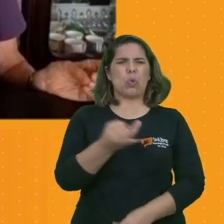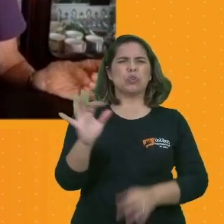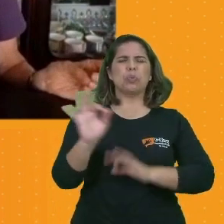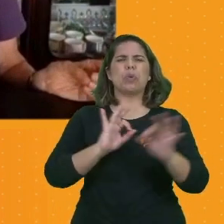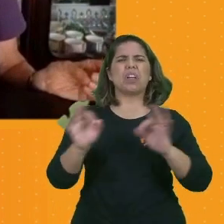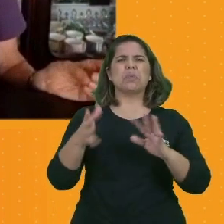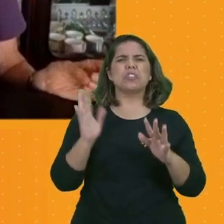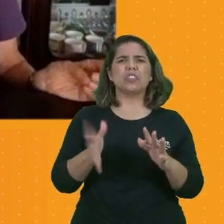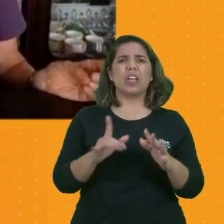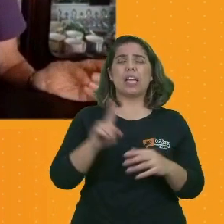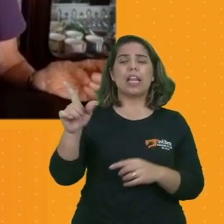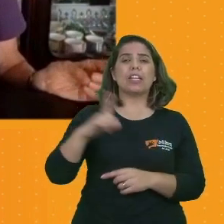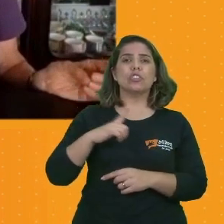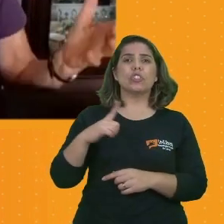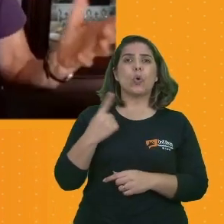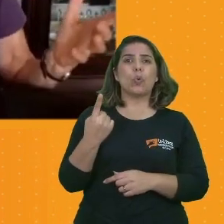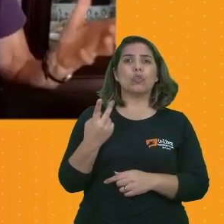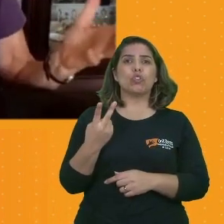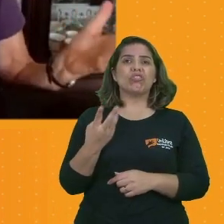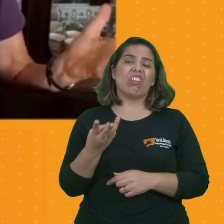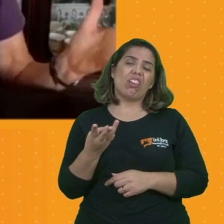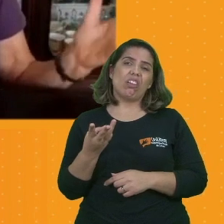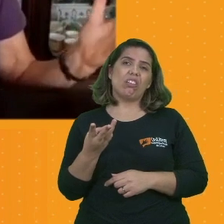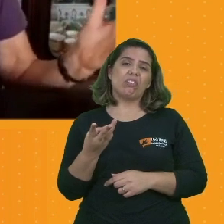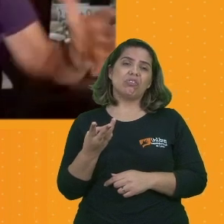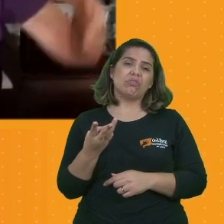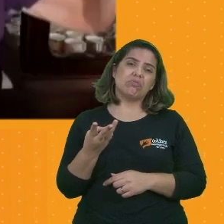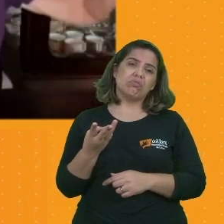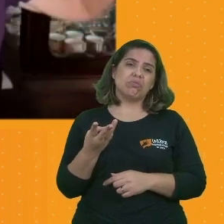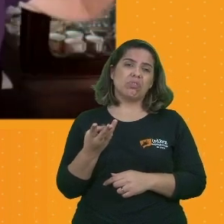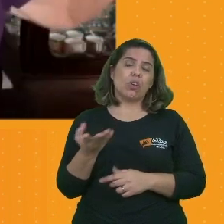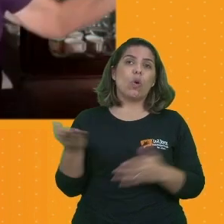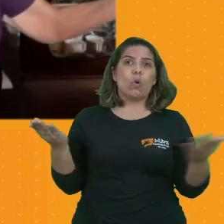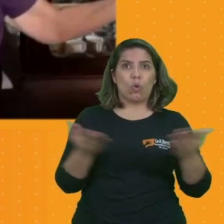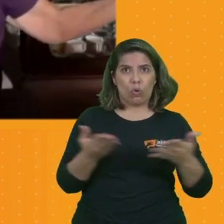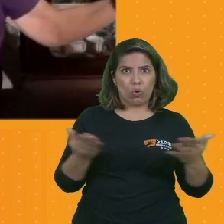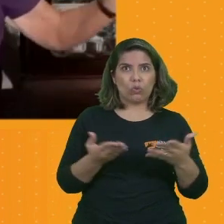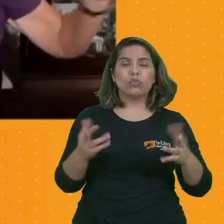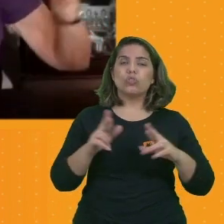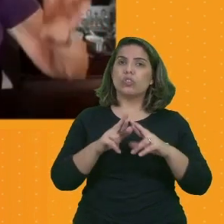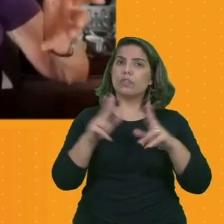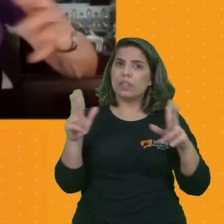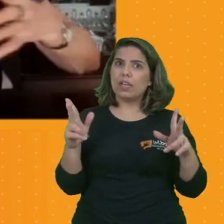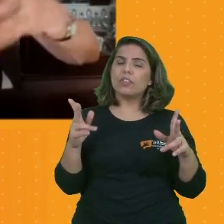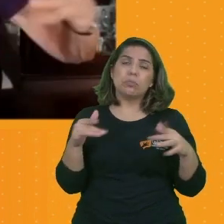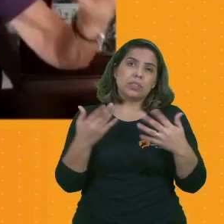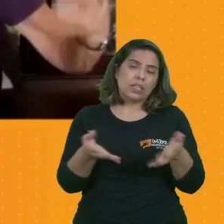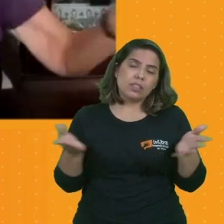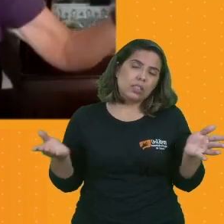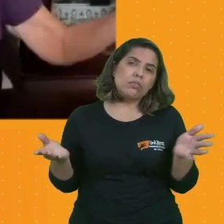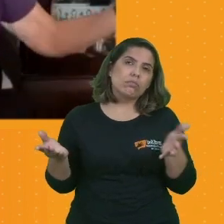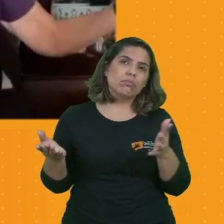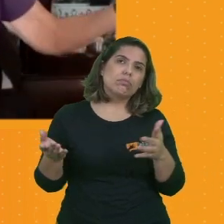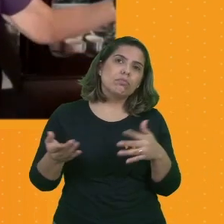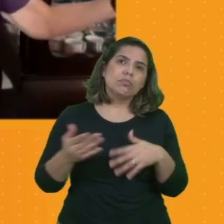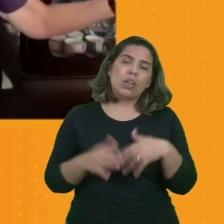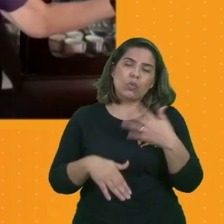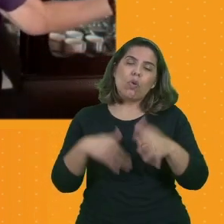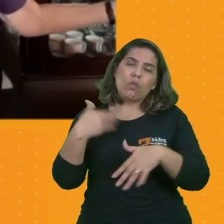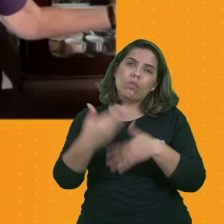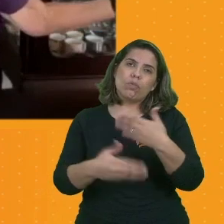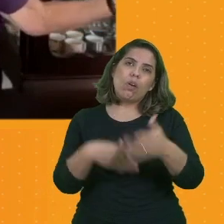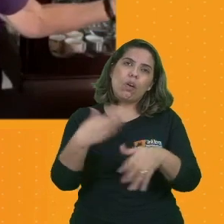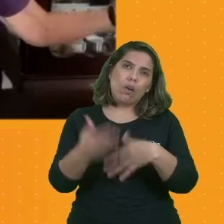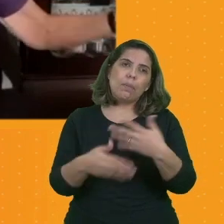instalados e eles tinham dois três eu tenho hoje já foi mas é assim a coisa caminha conforme